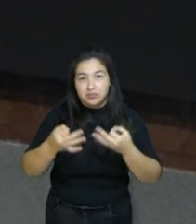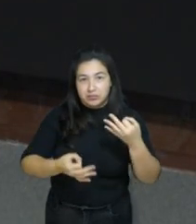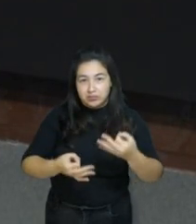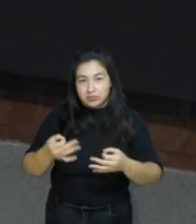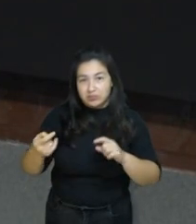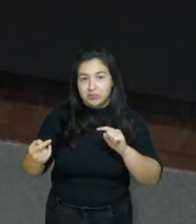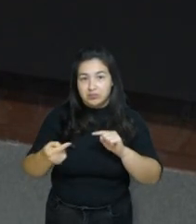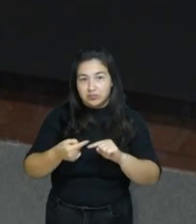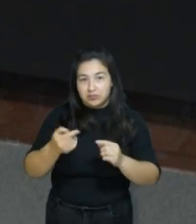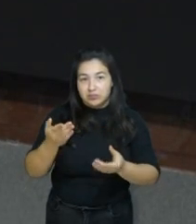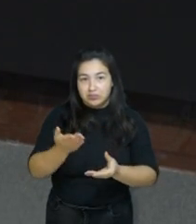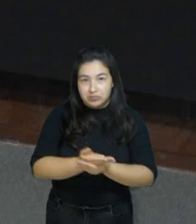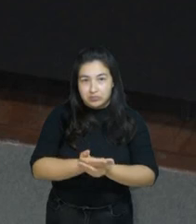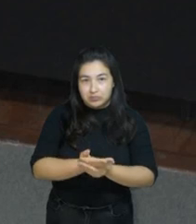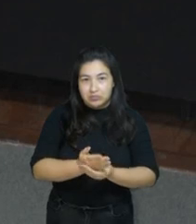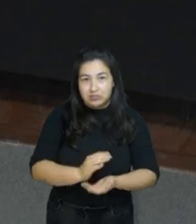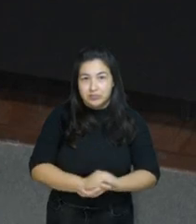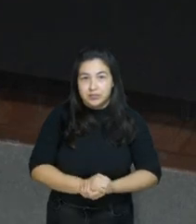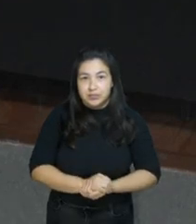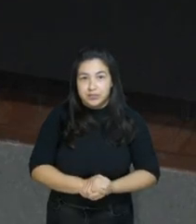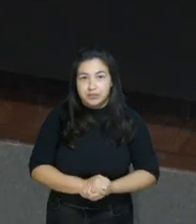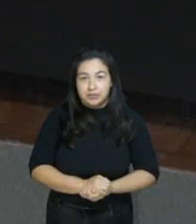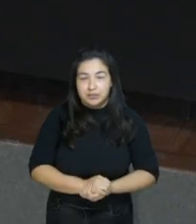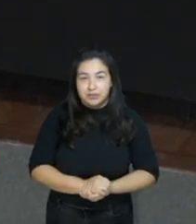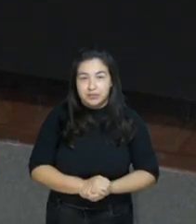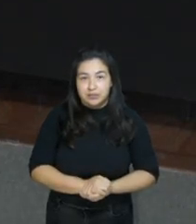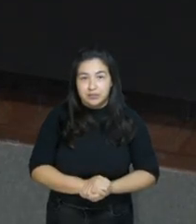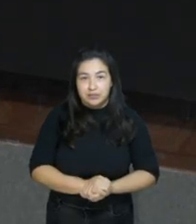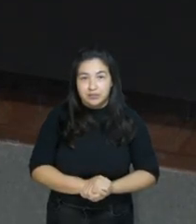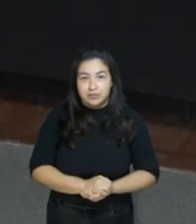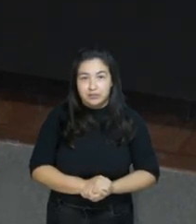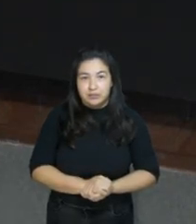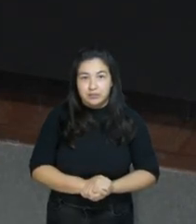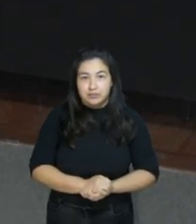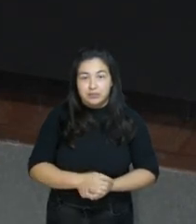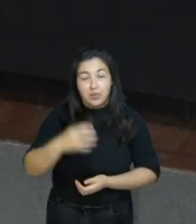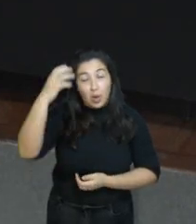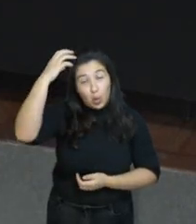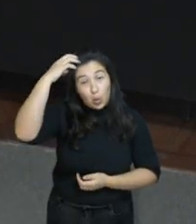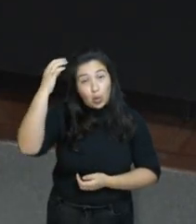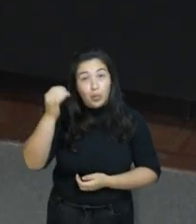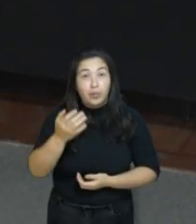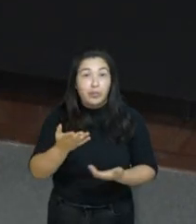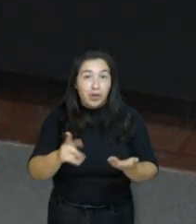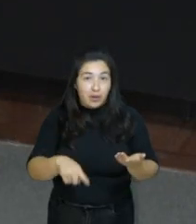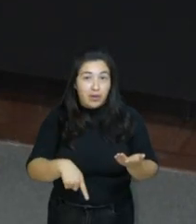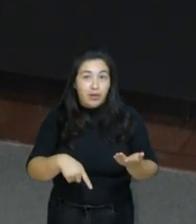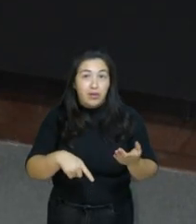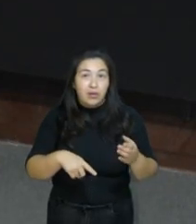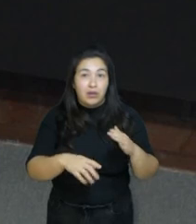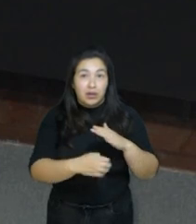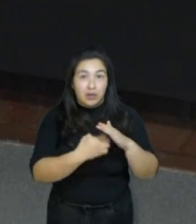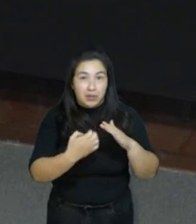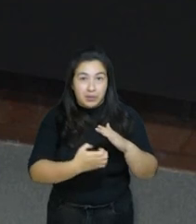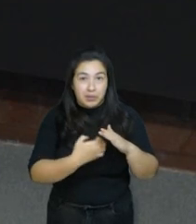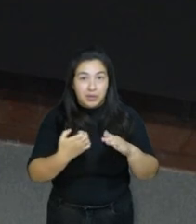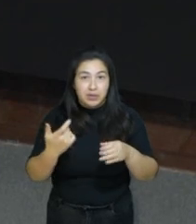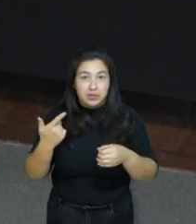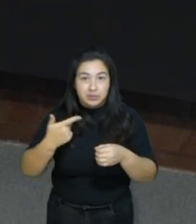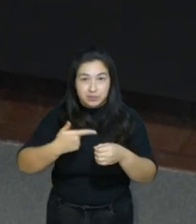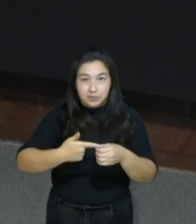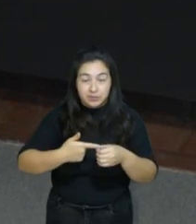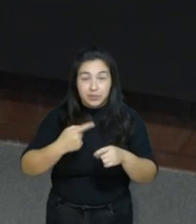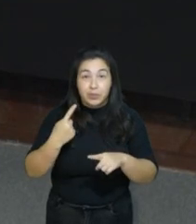judicializadas, né, como se diz, colocando a culpa, por exemplo, nas empresas de petróleo,